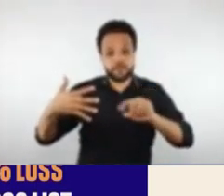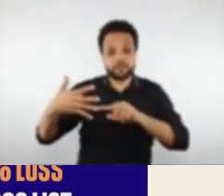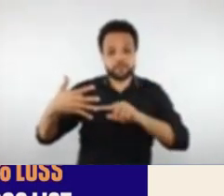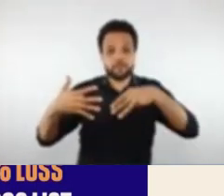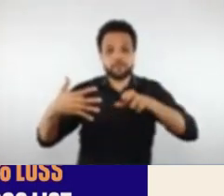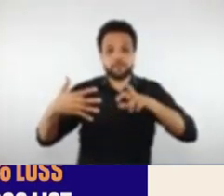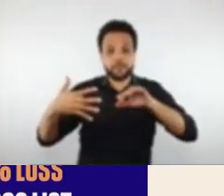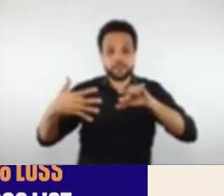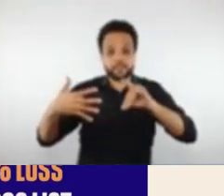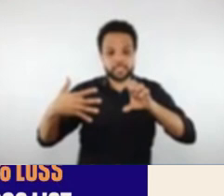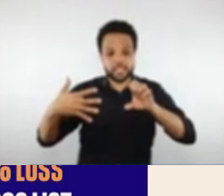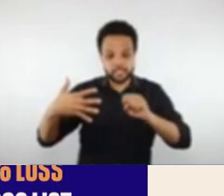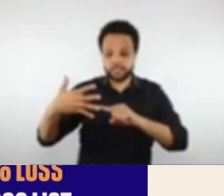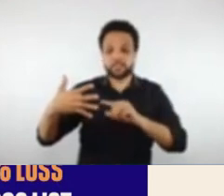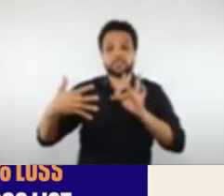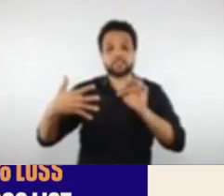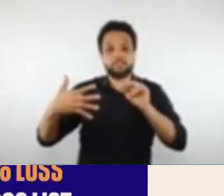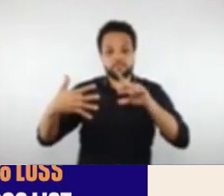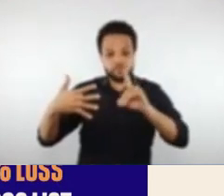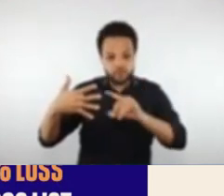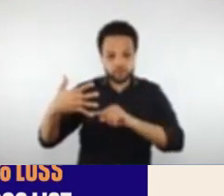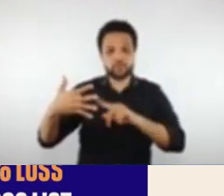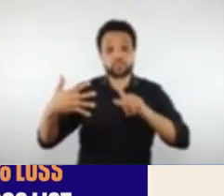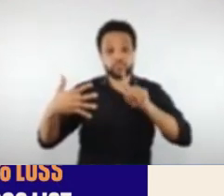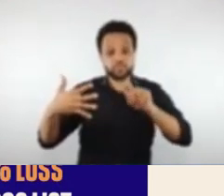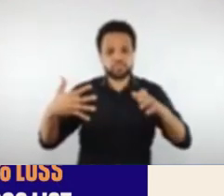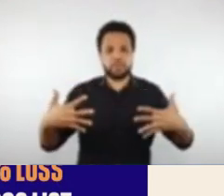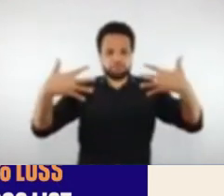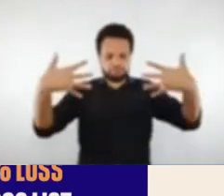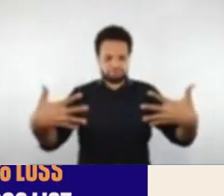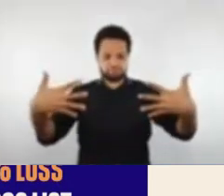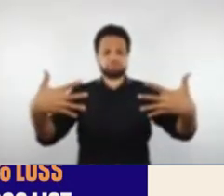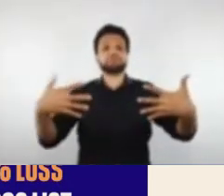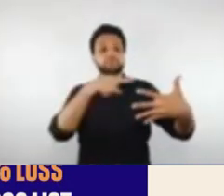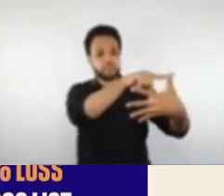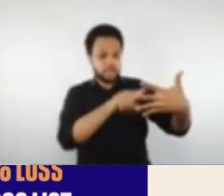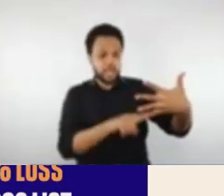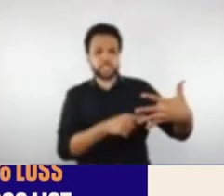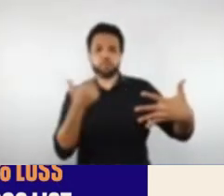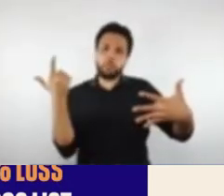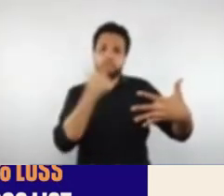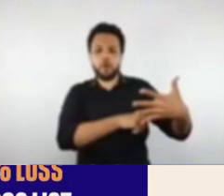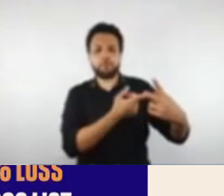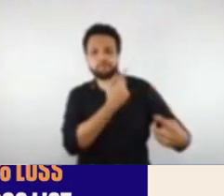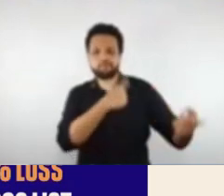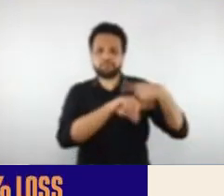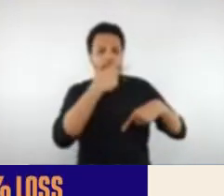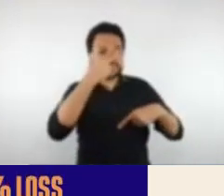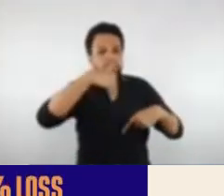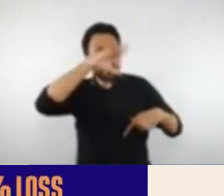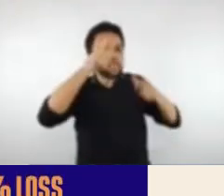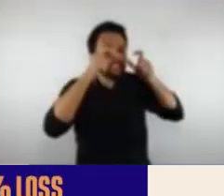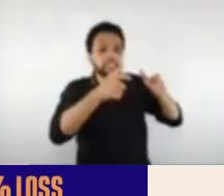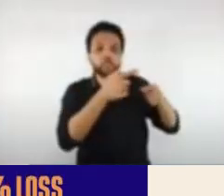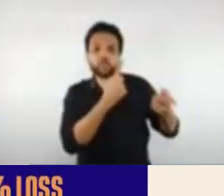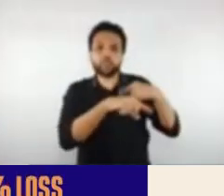a gente vê em comum nesse lado aqui das que ganharam valor de empresa? Né?